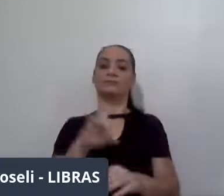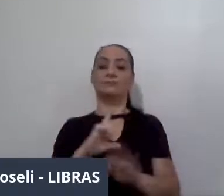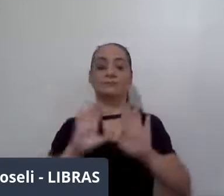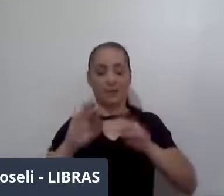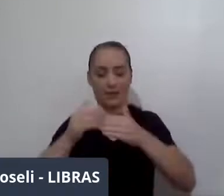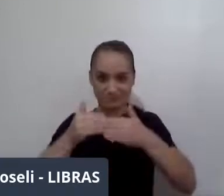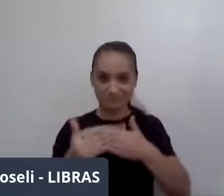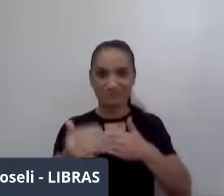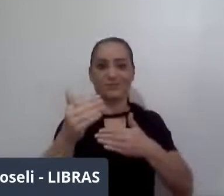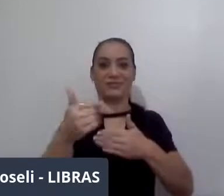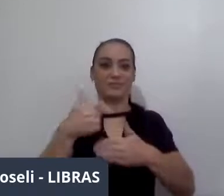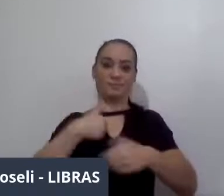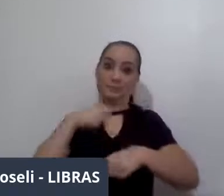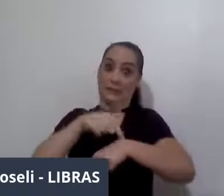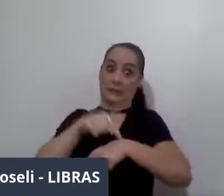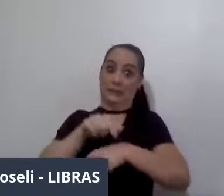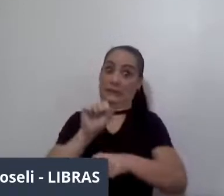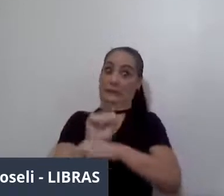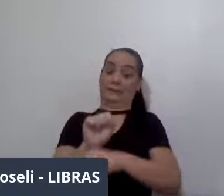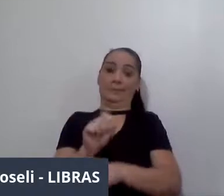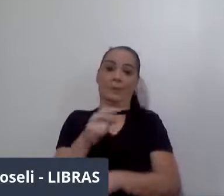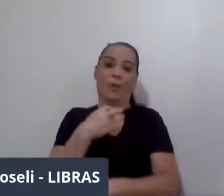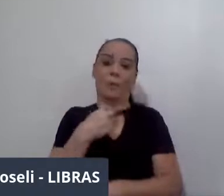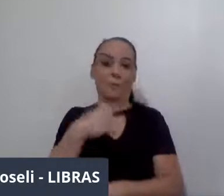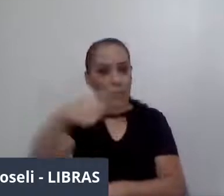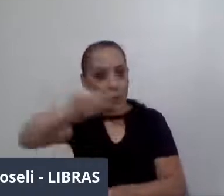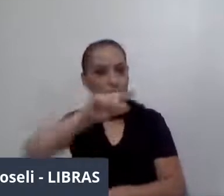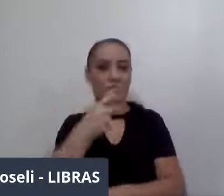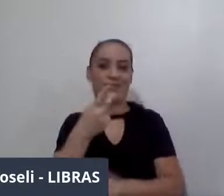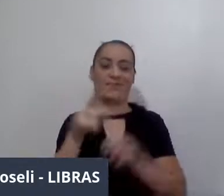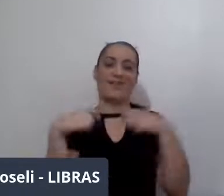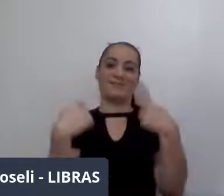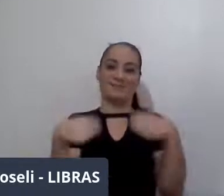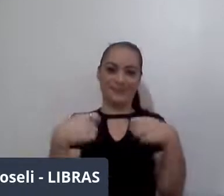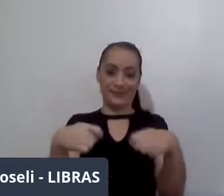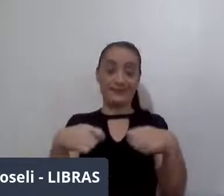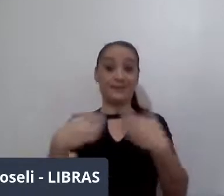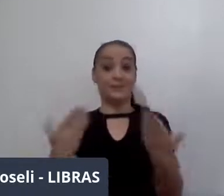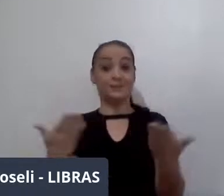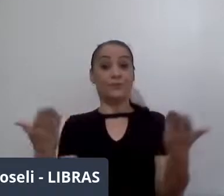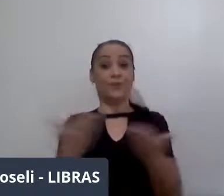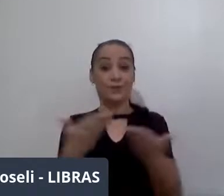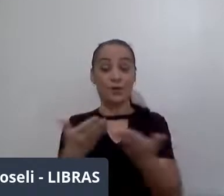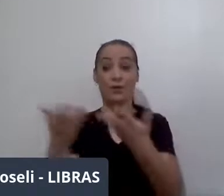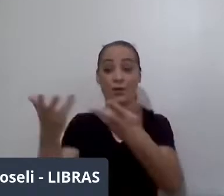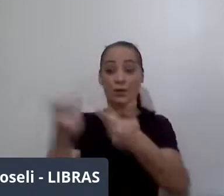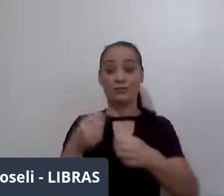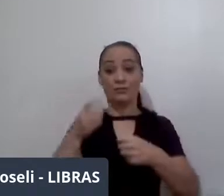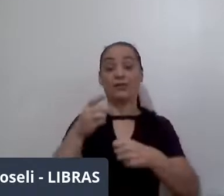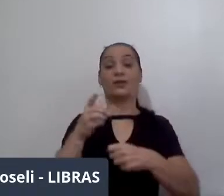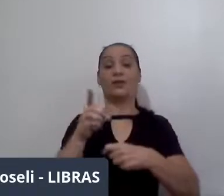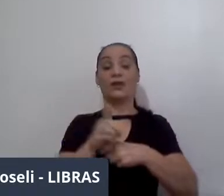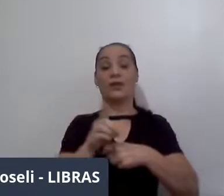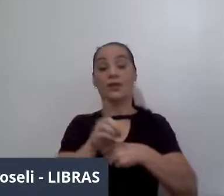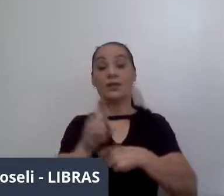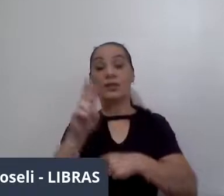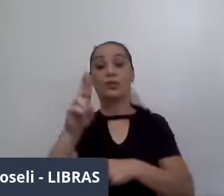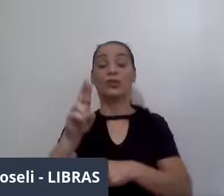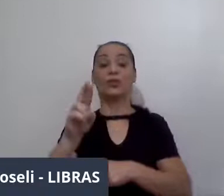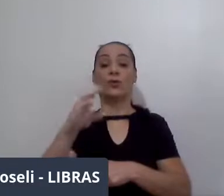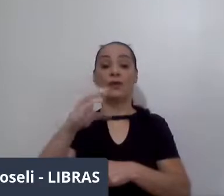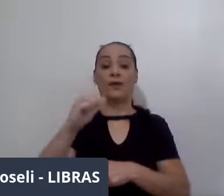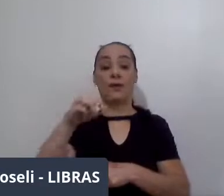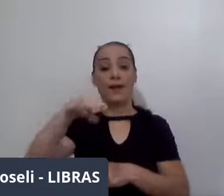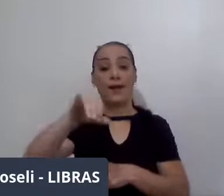eu não posso tomar o tempo. Vocês é que têm que falar. Então, de imediato, eu passo a palavra para a doutora Camila Soemi Tardim.